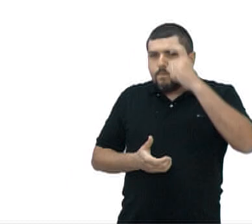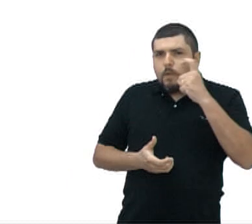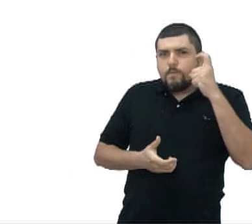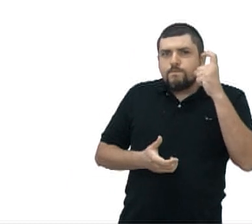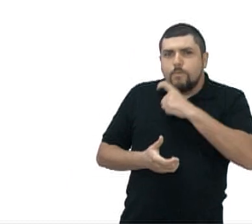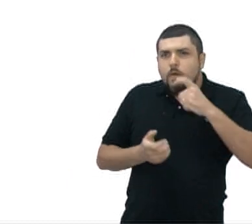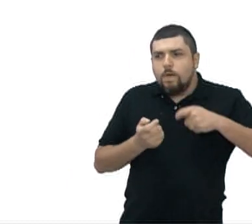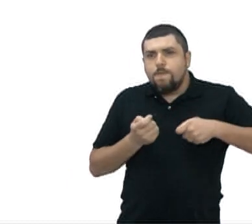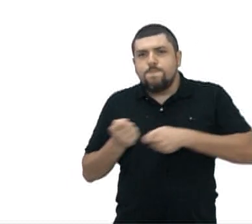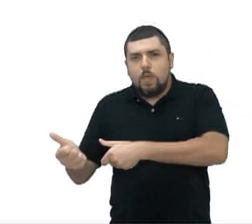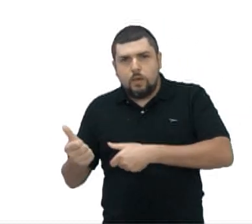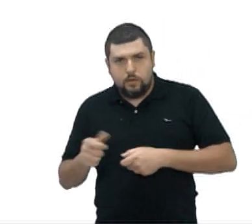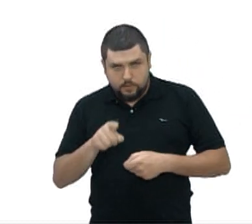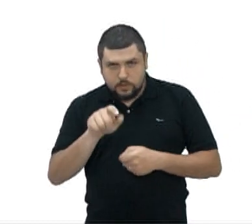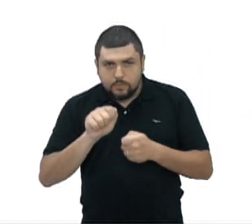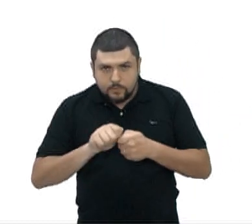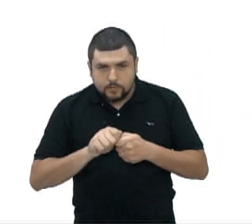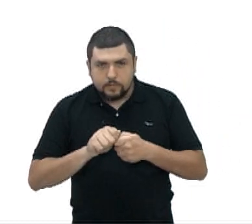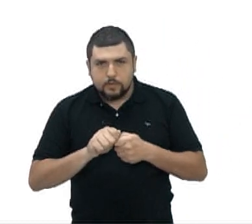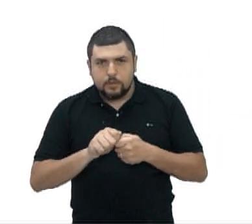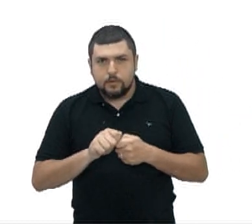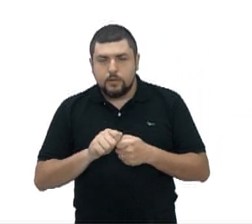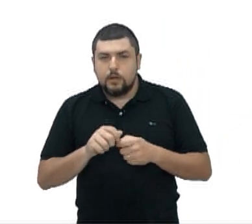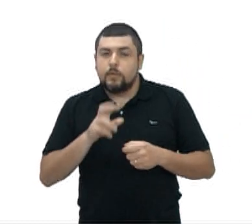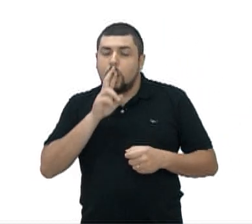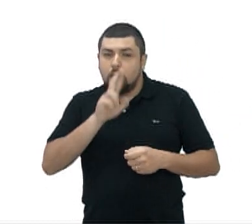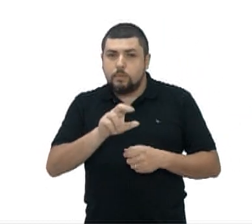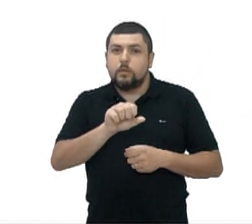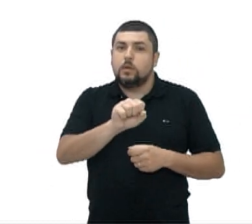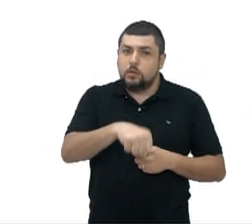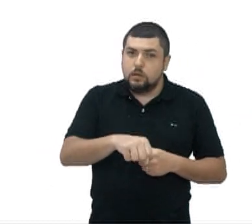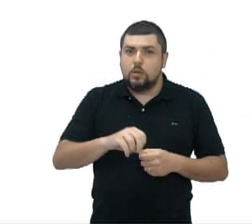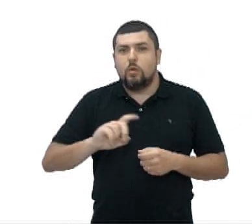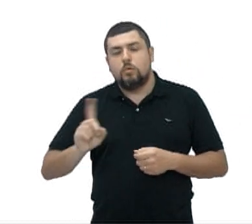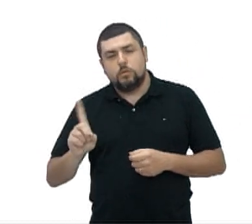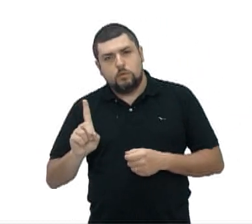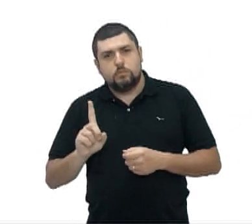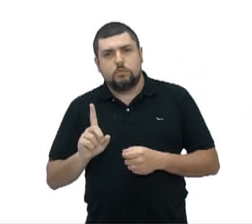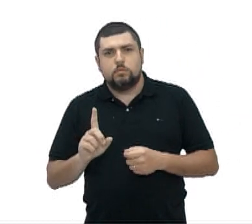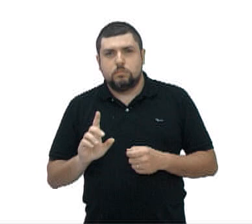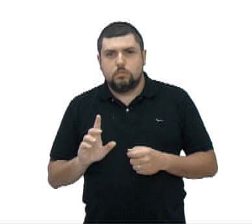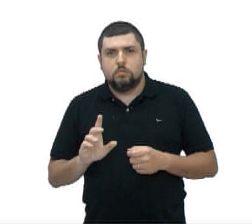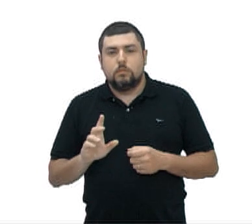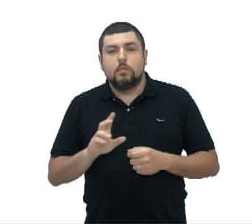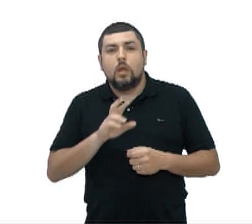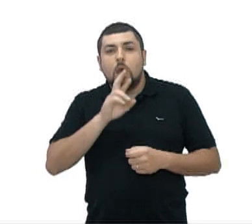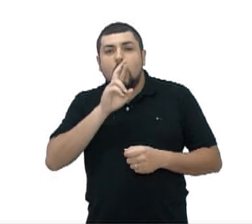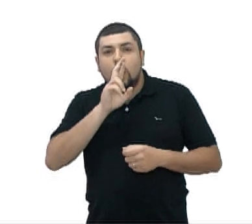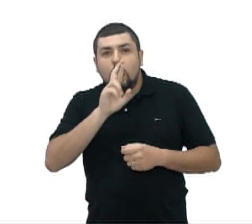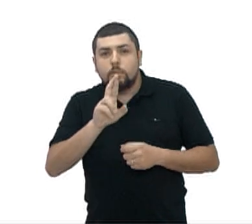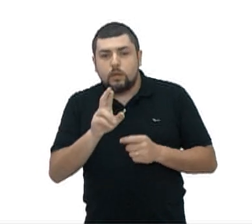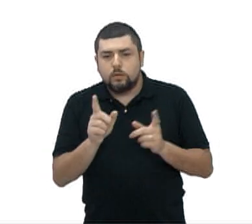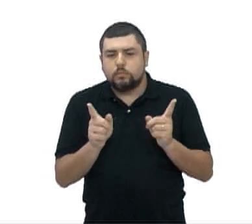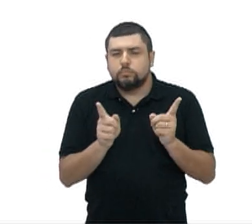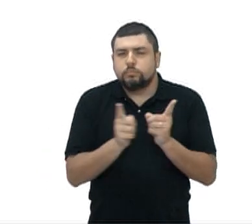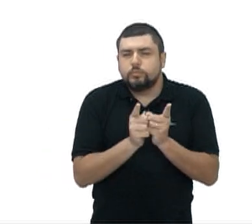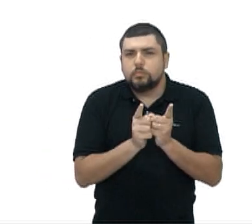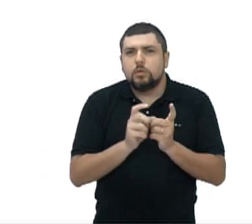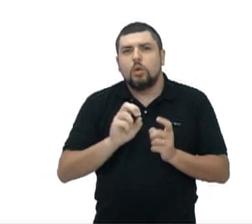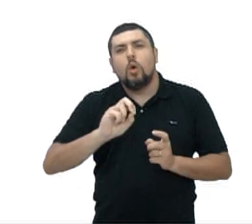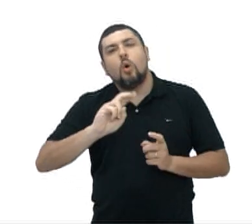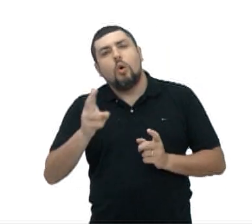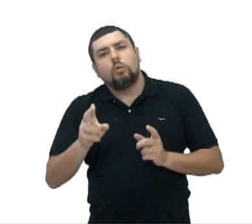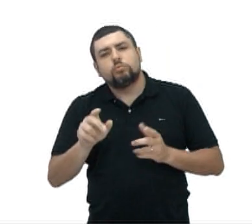Yes or no, você vai dar uma resposta de sim ou não. Lembrando, você pode dar uma resposta curta ou uma resposta longa, não tem